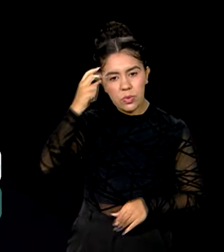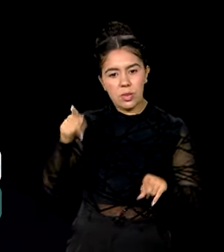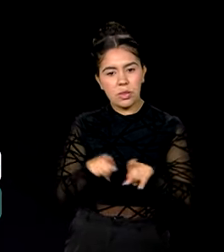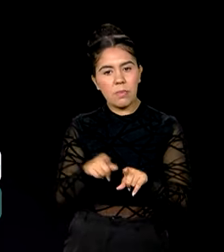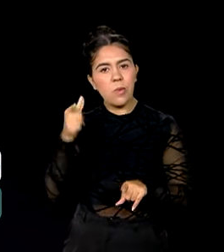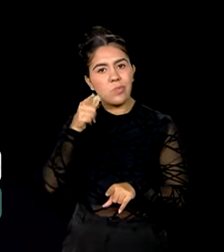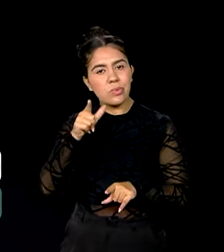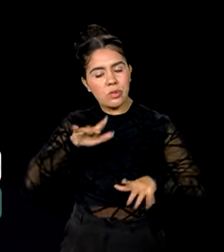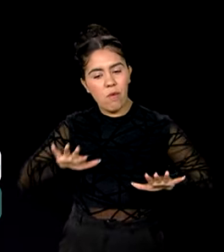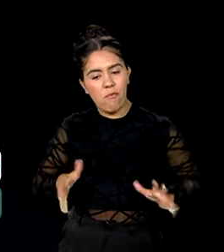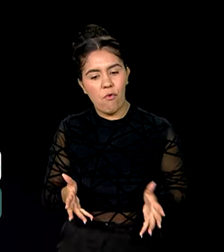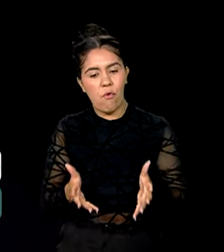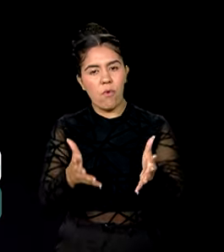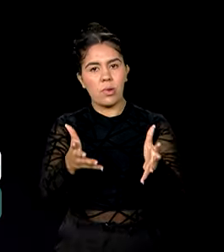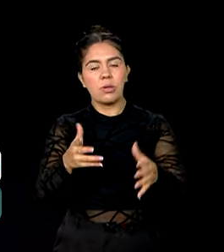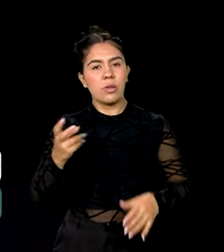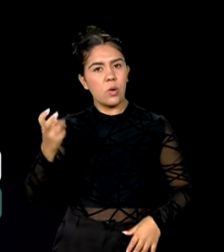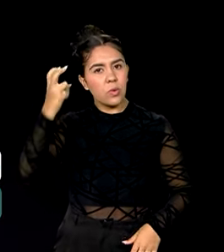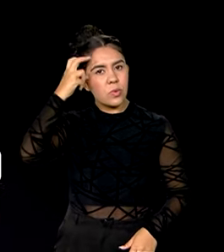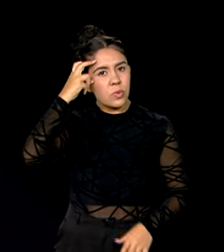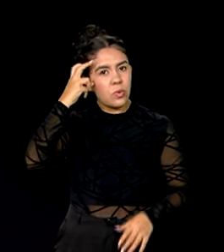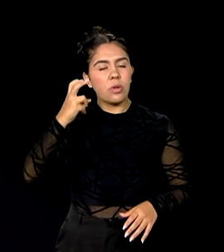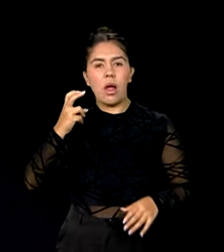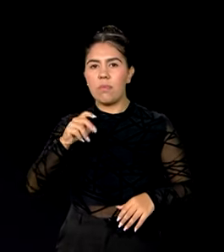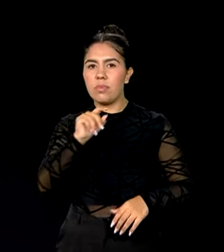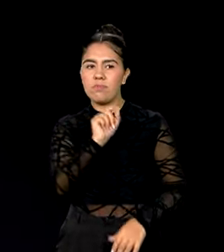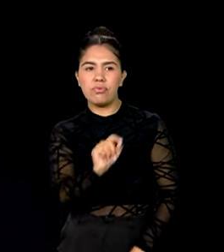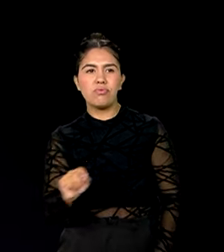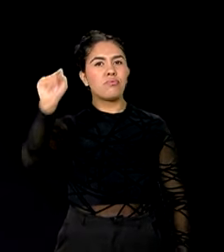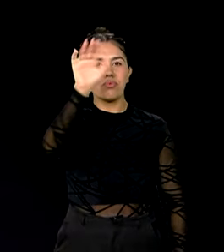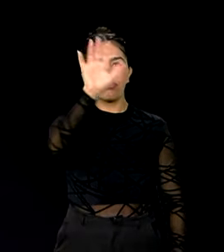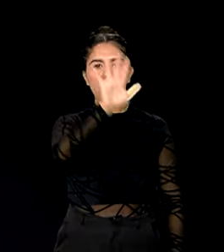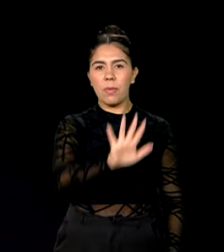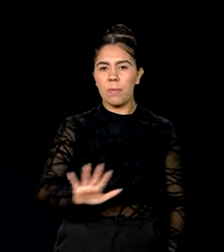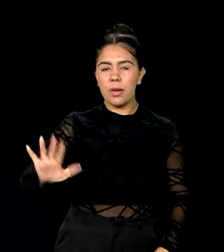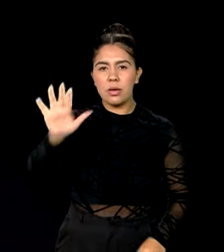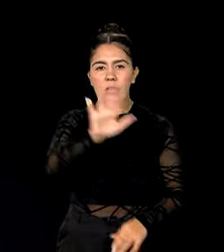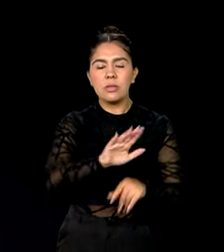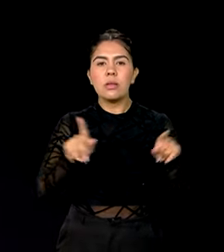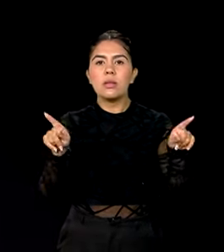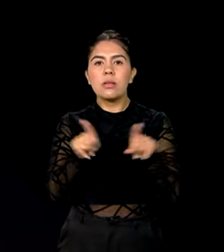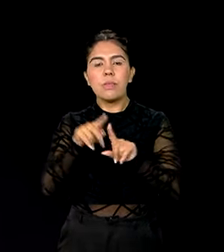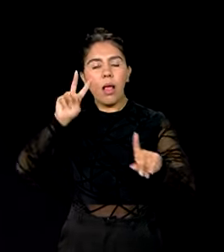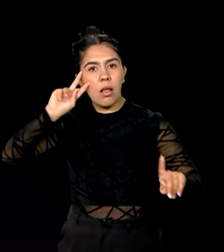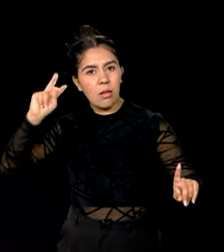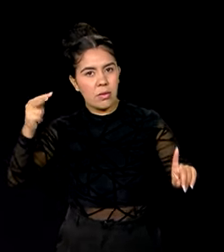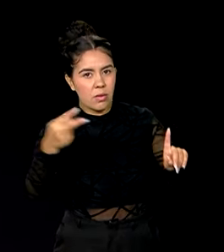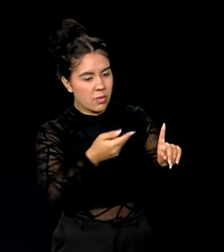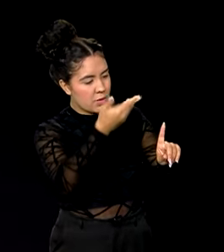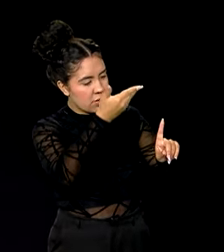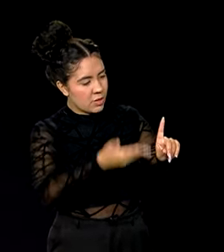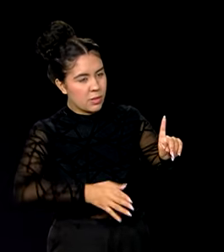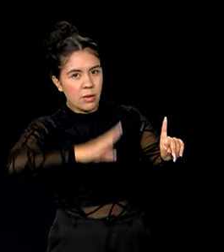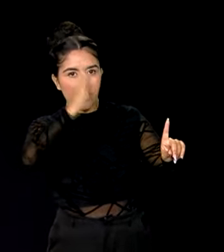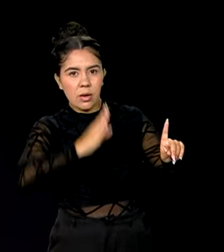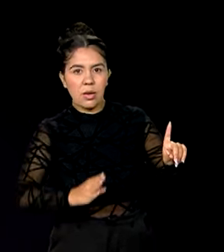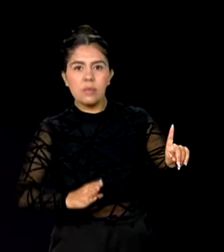fomento cultural chegue a todas as regiões do Brasil, então enxergando o brasileiro como dono de todas essas políticas.